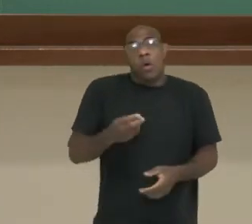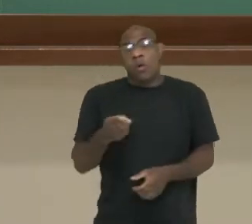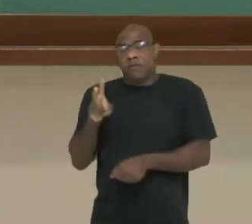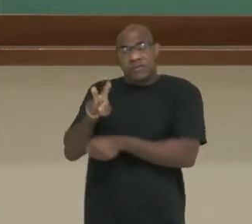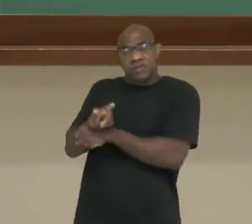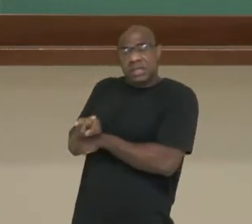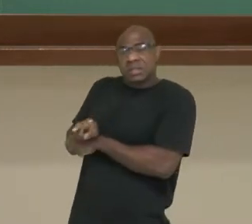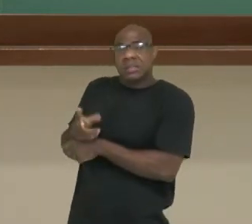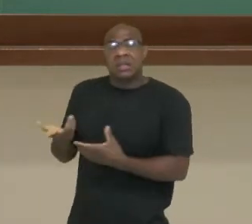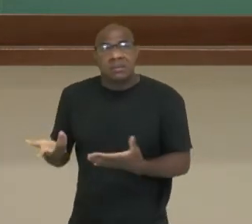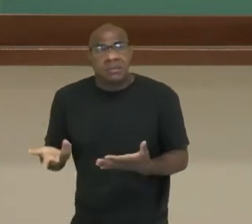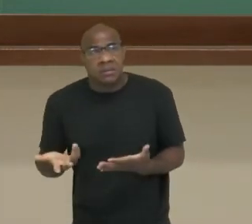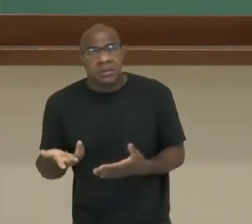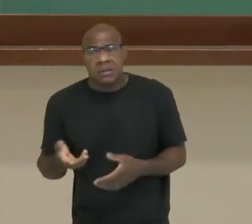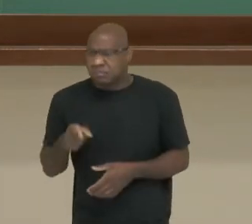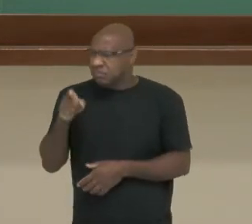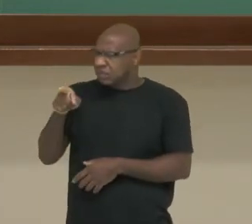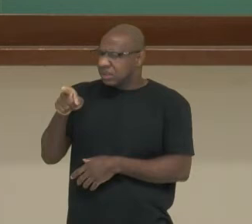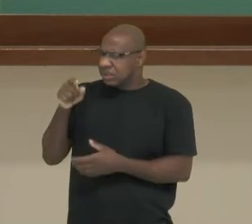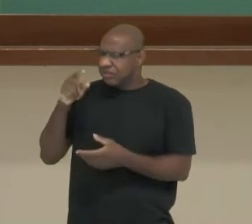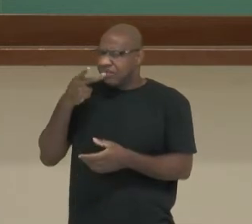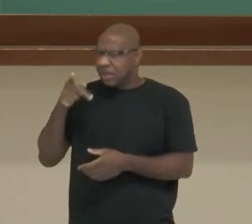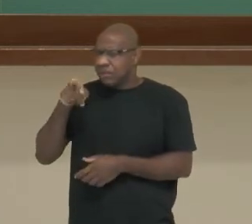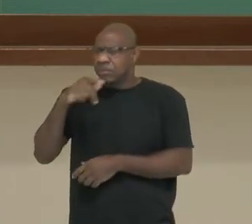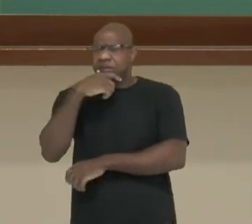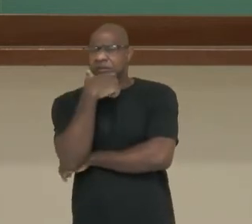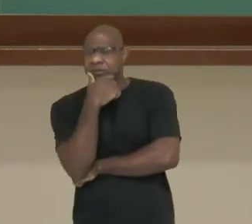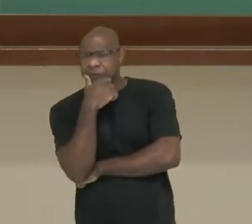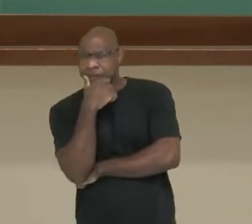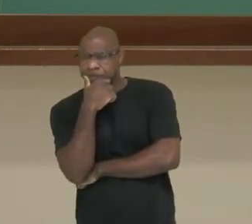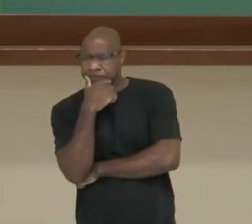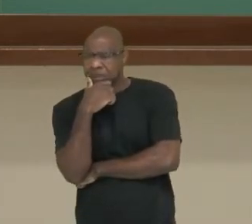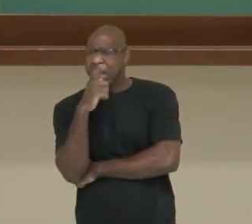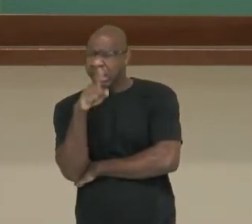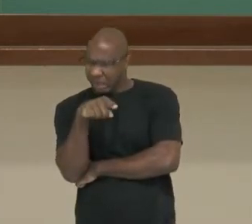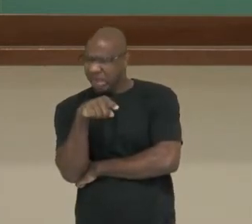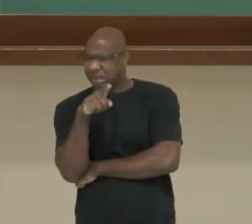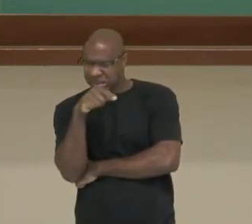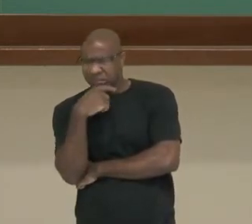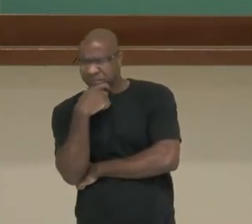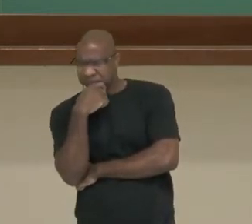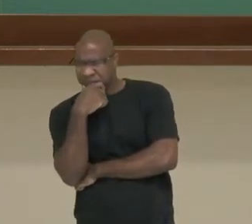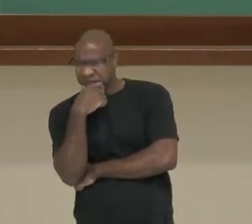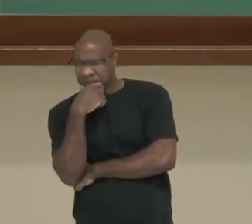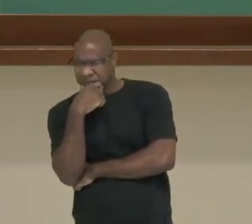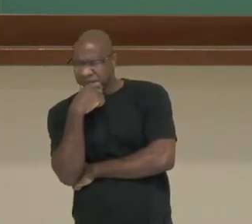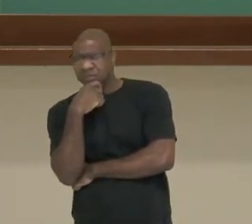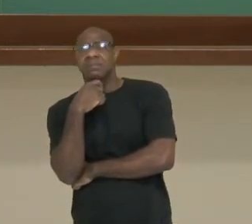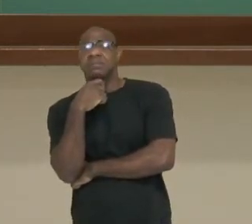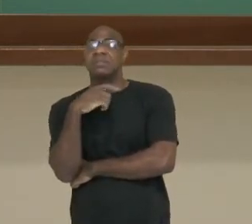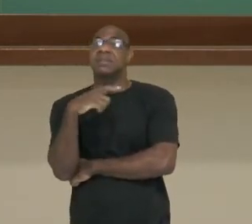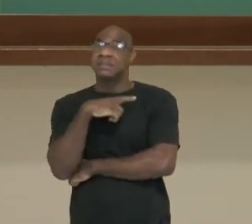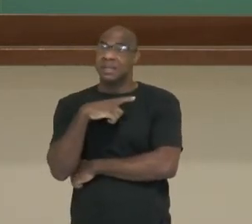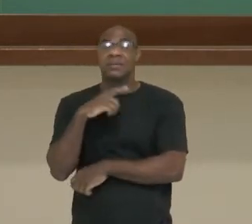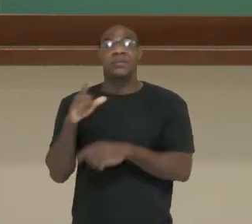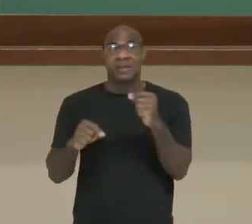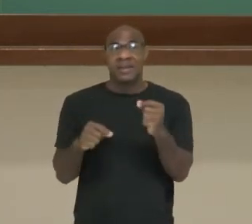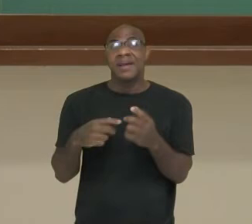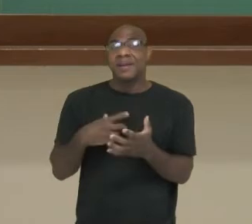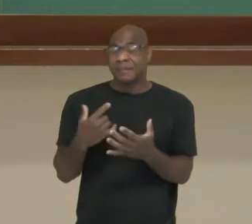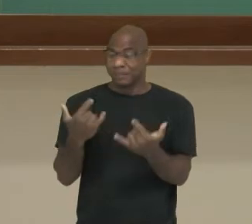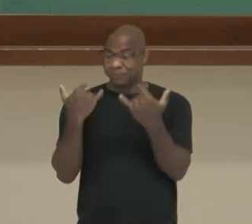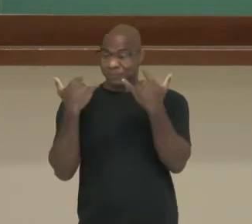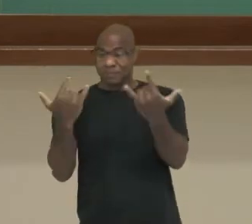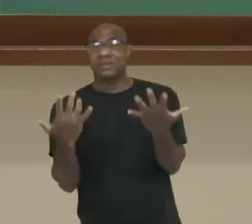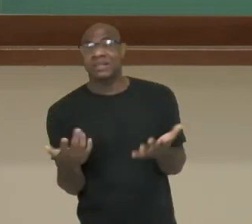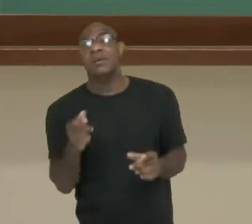está falando isso? Deixa eu ver, é isso mesmo? Né? Então tem isso para chamar a atenção, né,